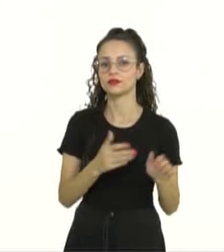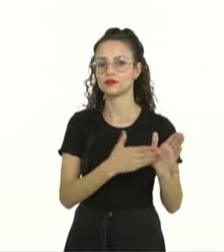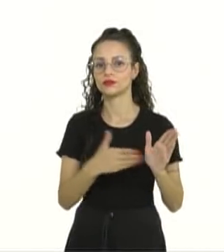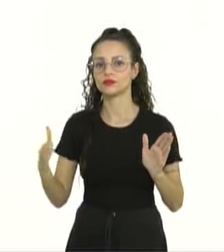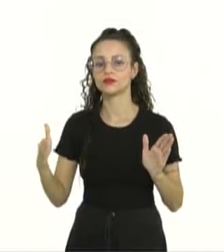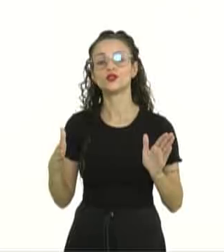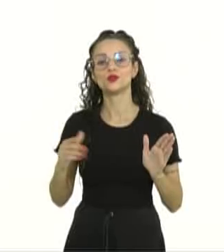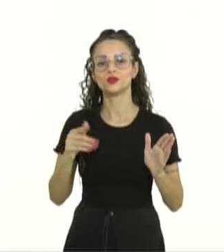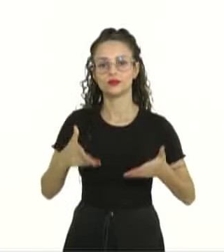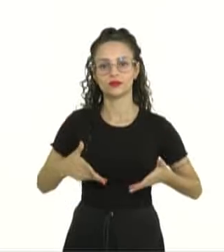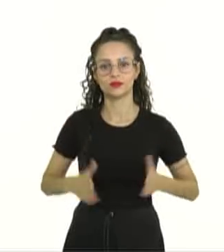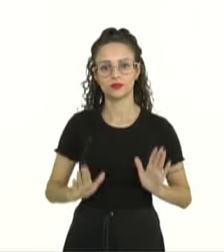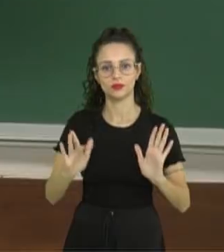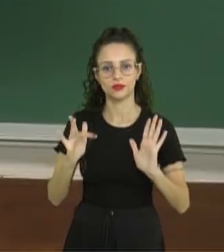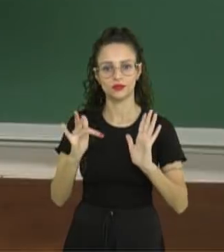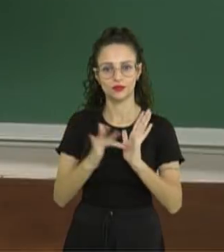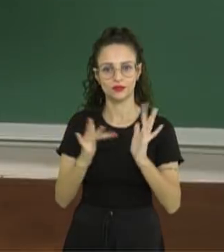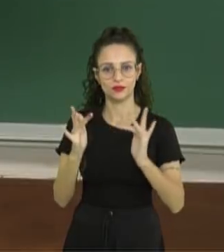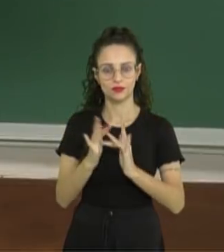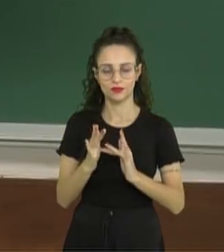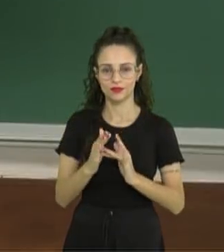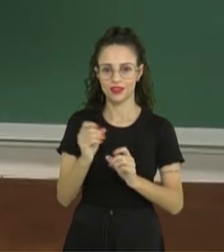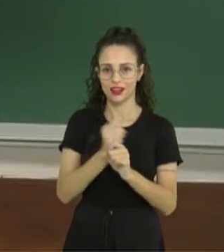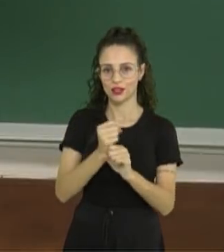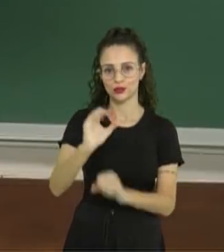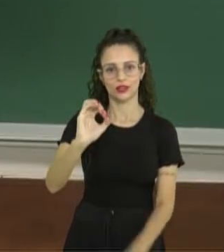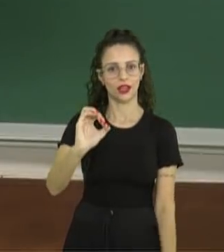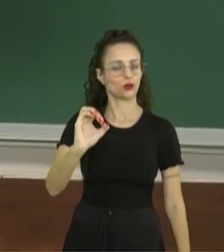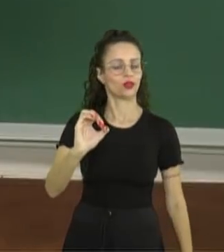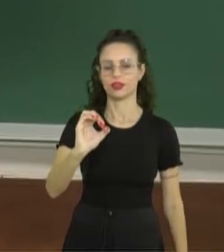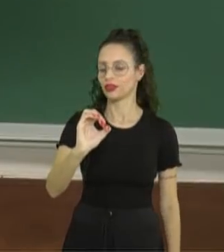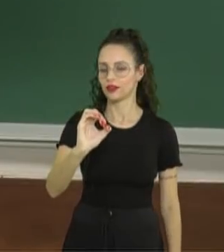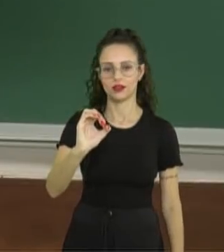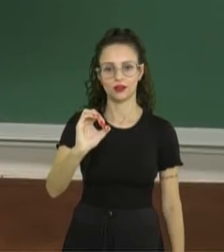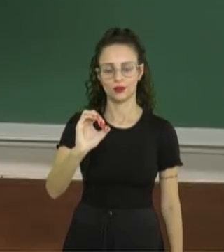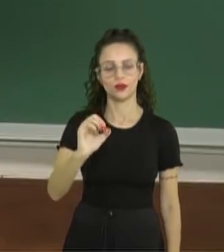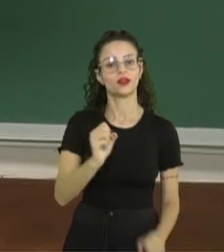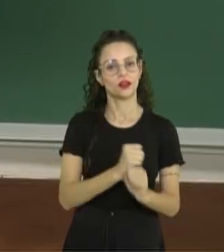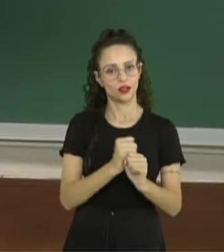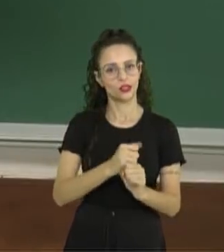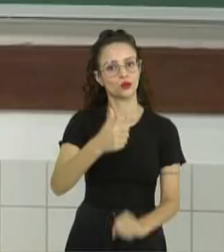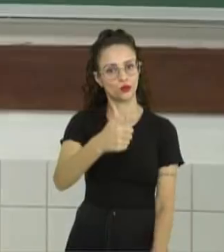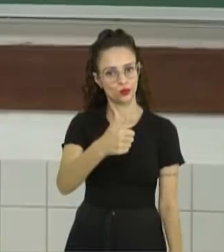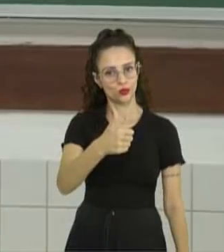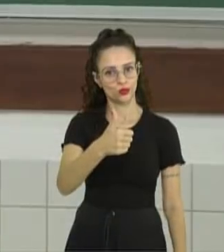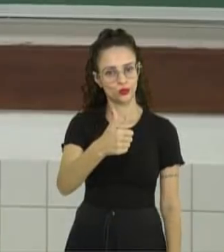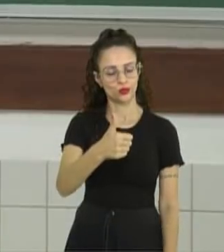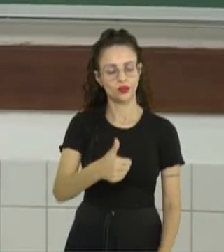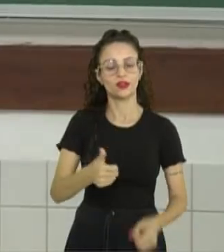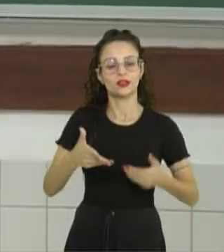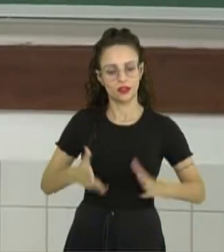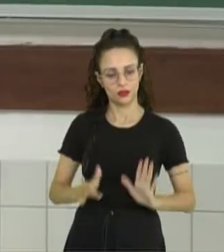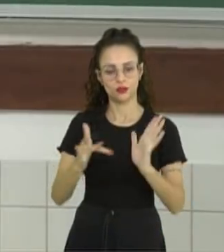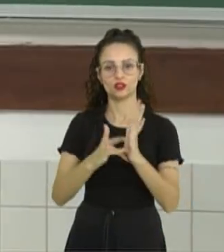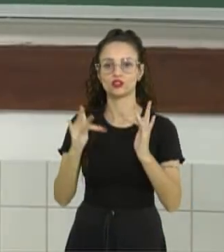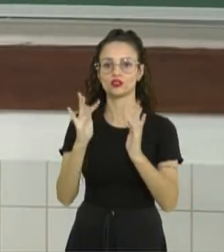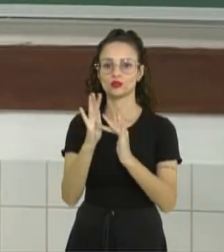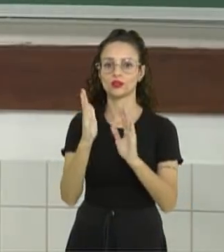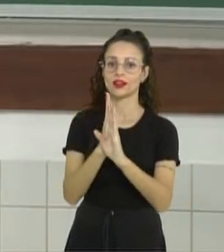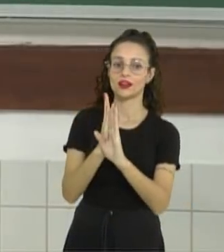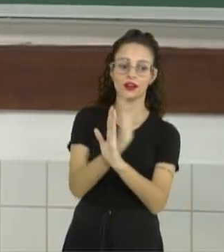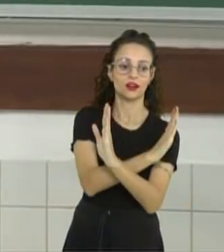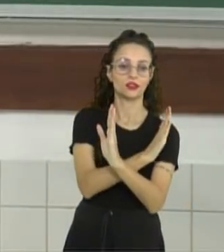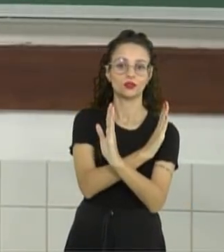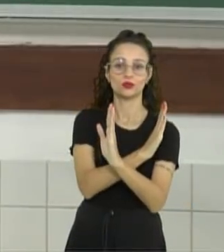de Cristo. Professor, tem ano zero? Não, não tem ano zero. Tem o ano 1, nascimento de Cristo. O que vem antes,